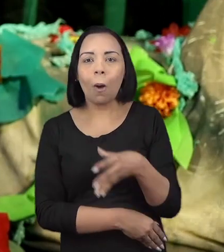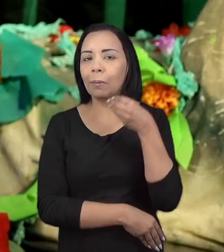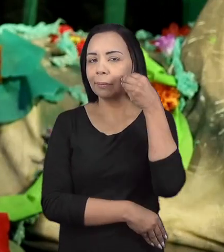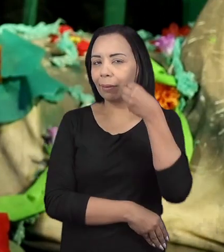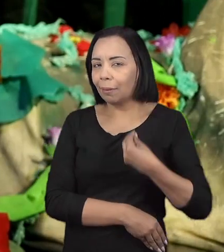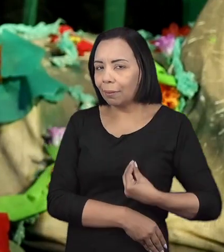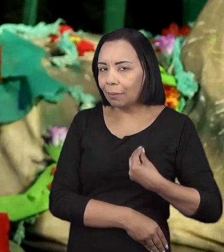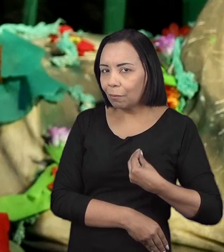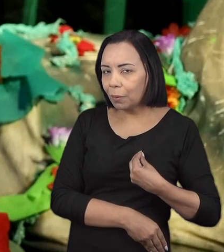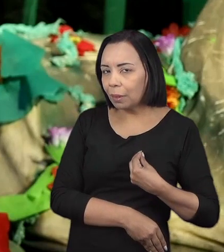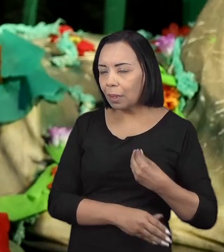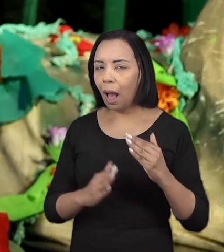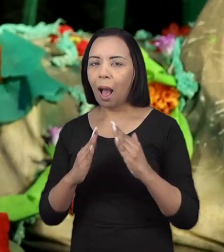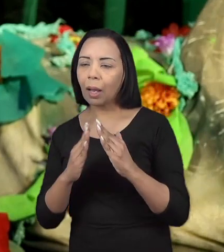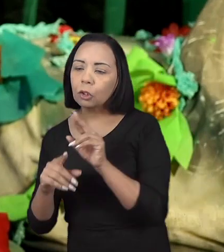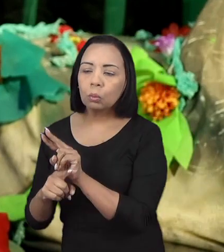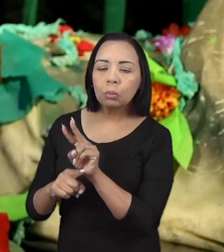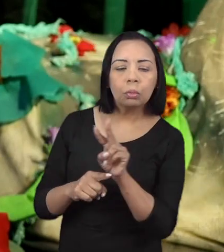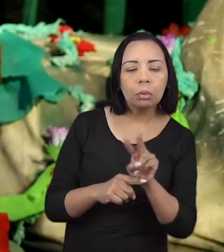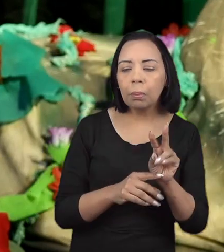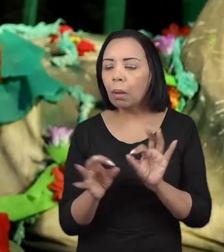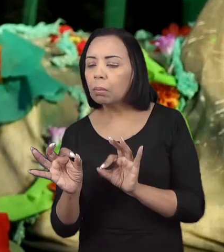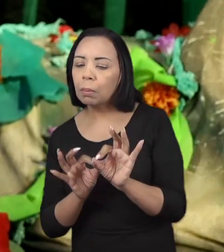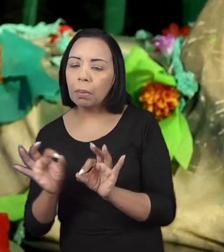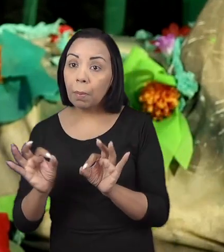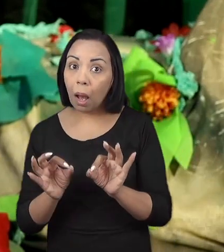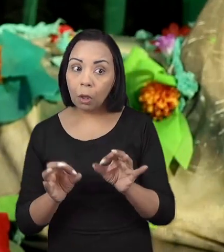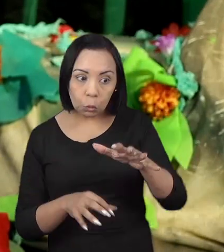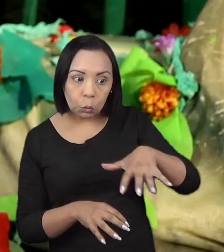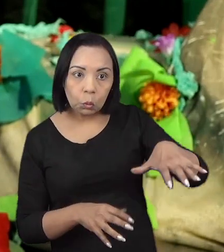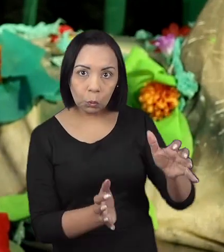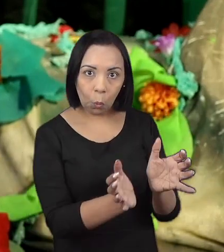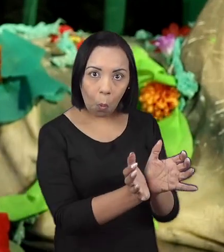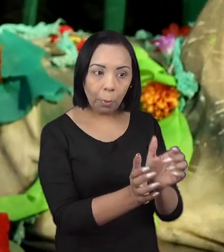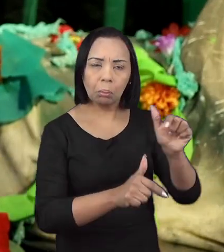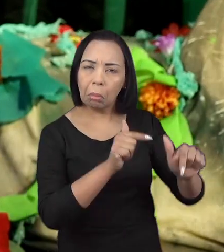vida. Cuidava da casa dos anões enquanto eles trabalhavam na mina.